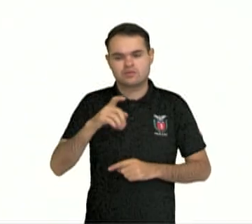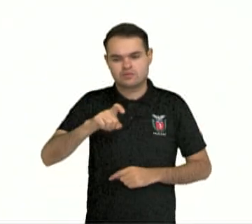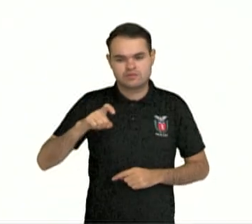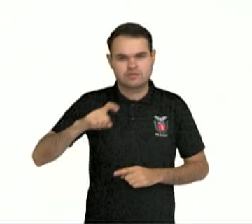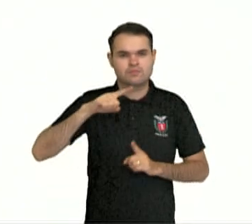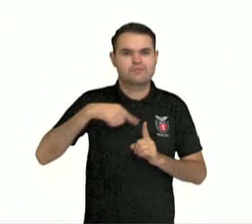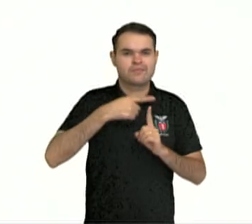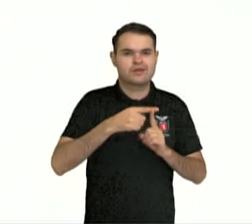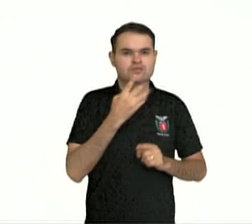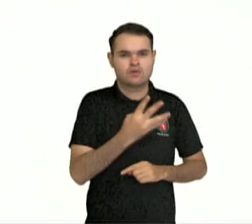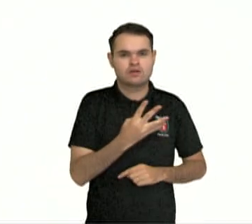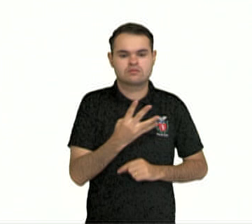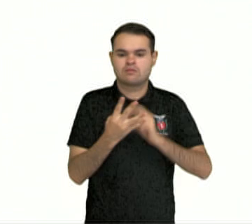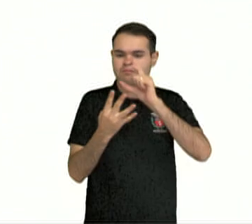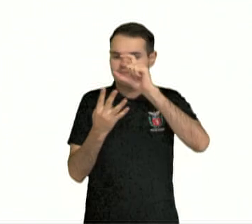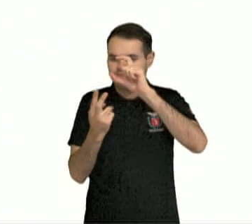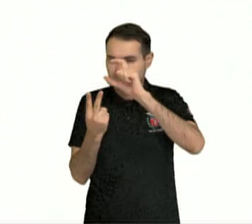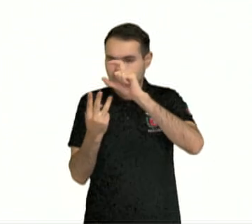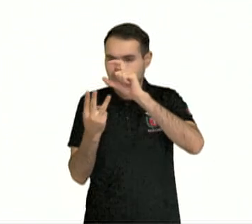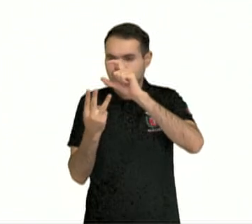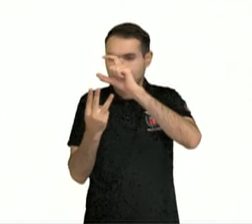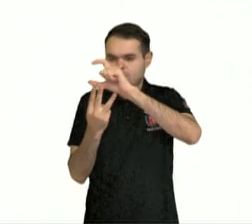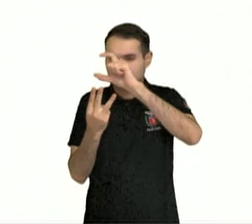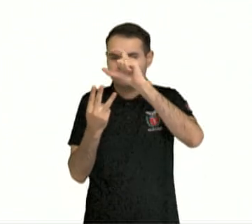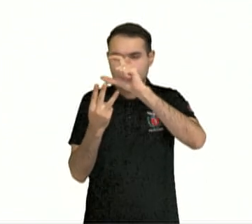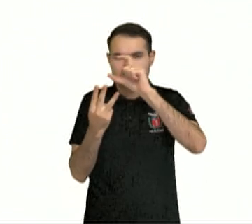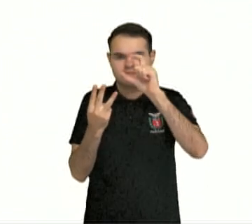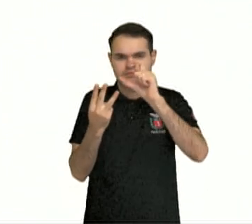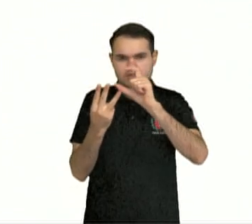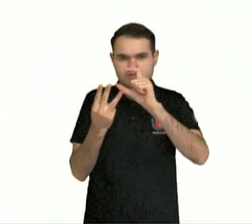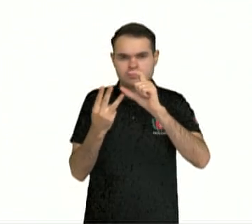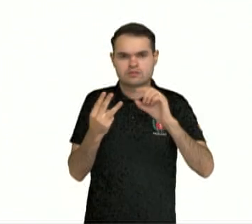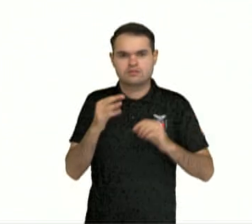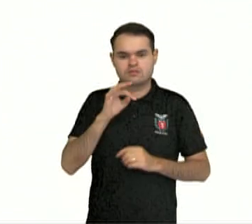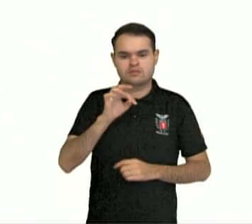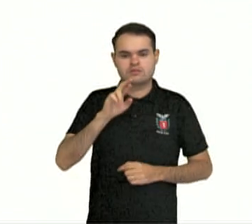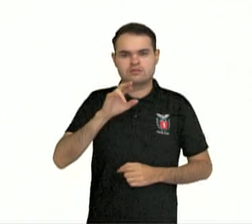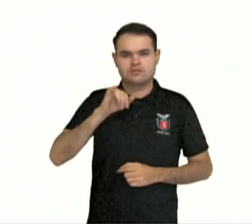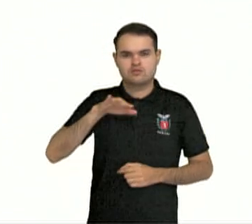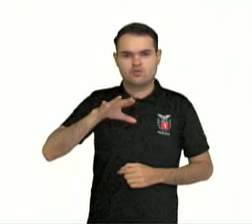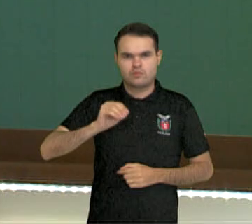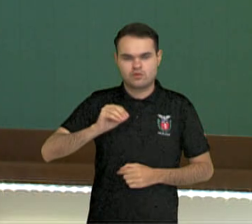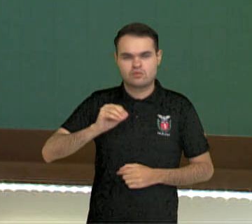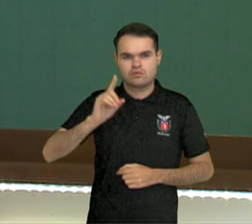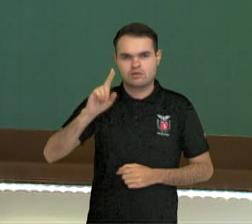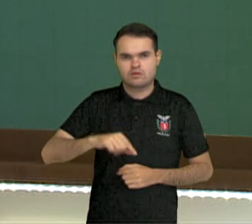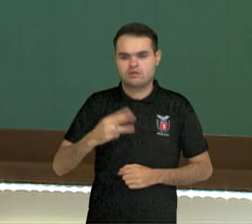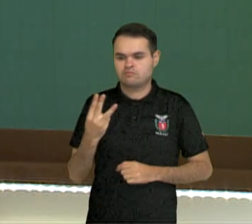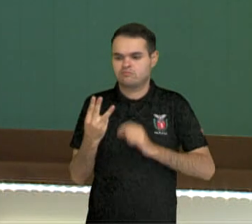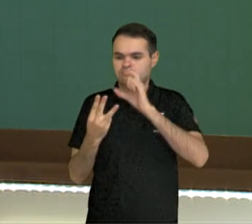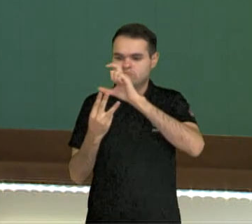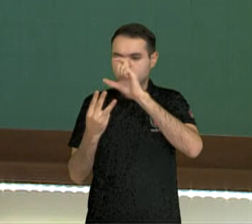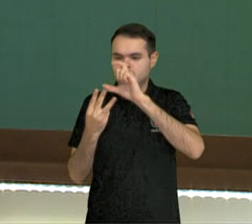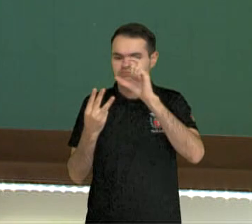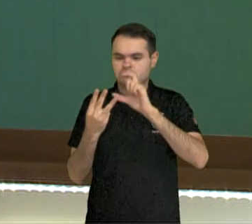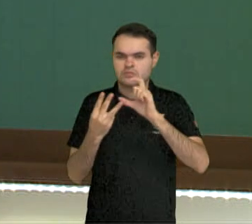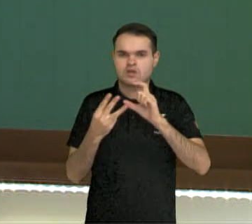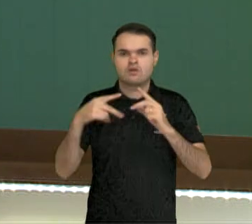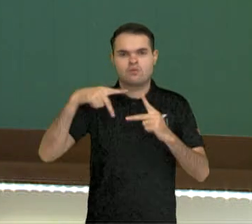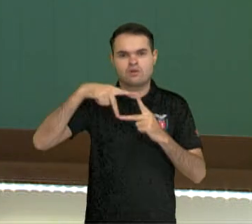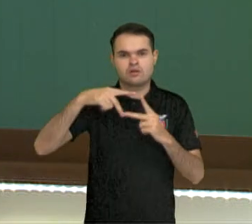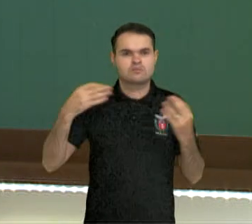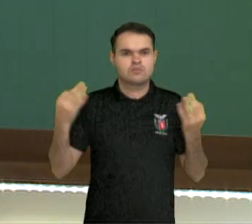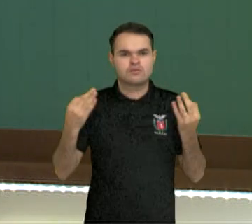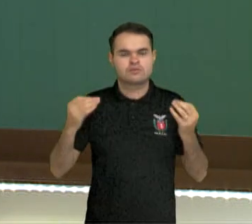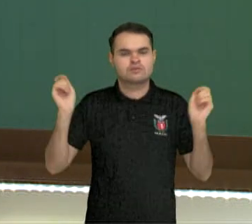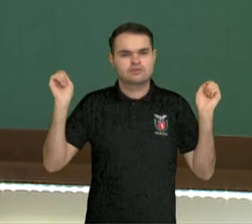um trinômio, ó. Trinômio porque tem 3 termos. E é um trinômio quadrado perfeito porque eu consigo